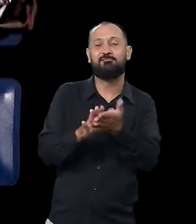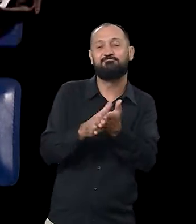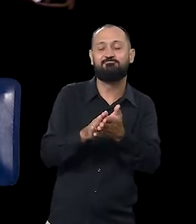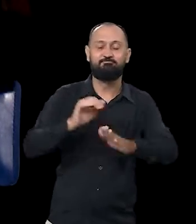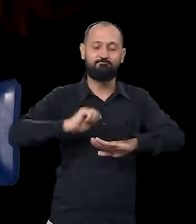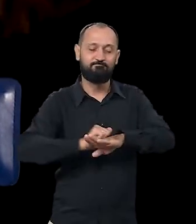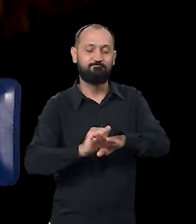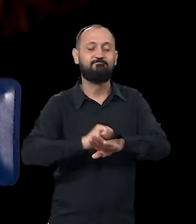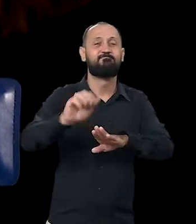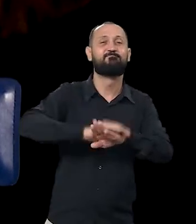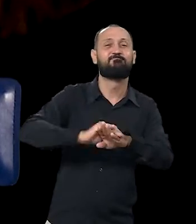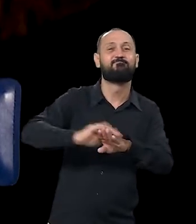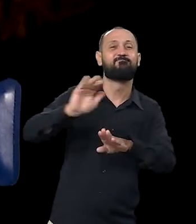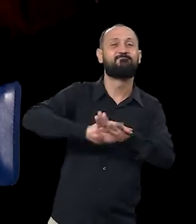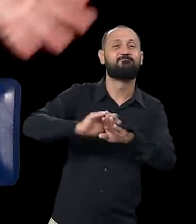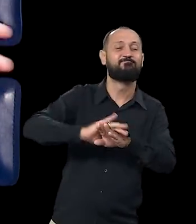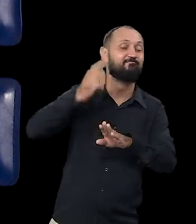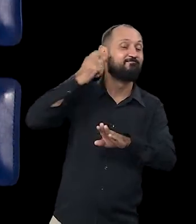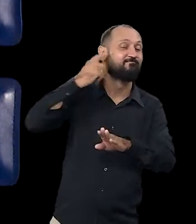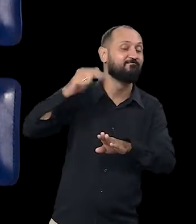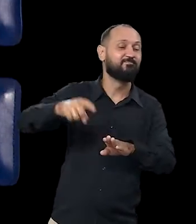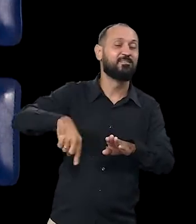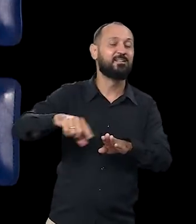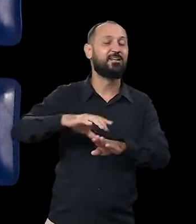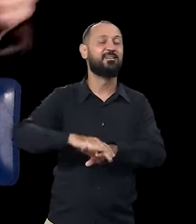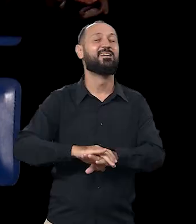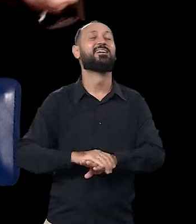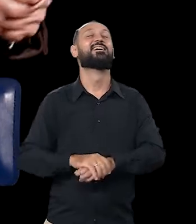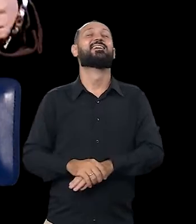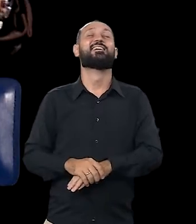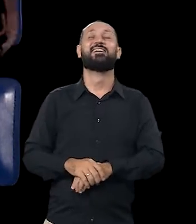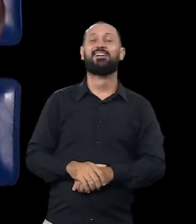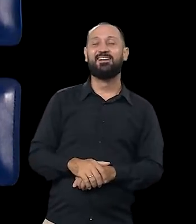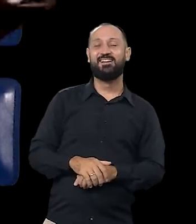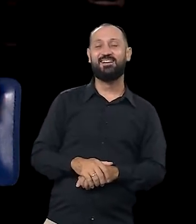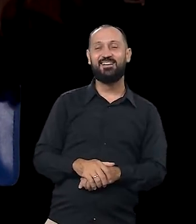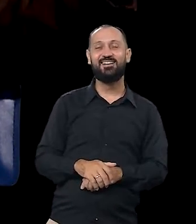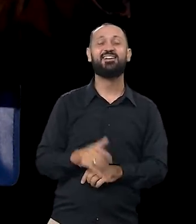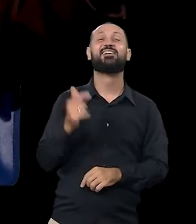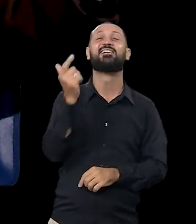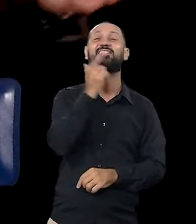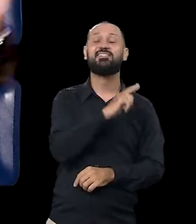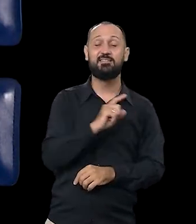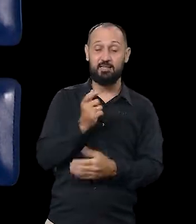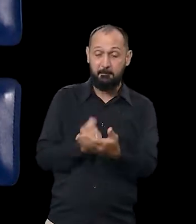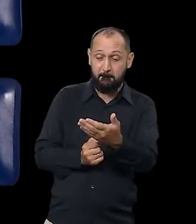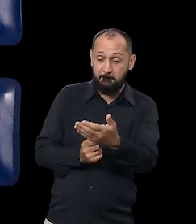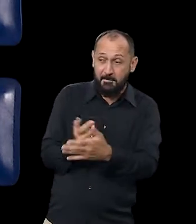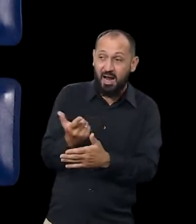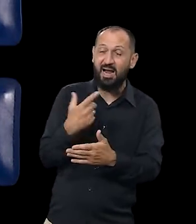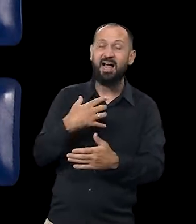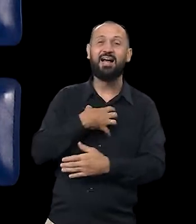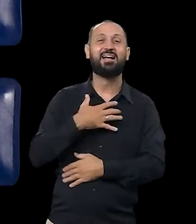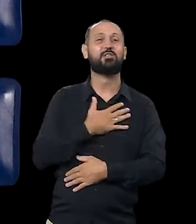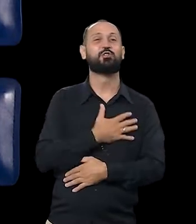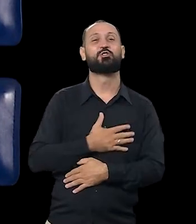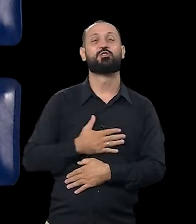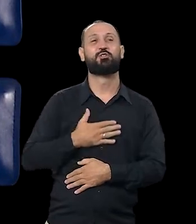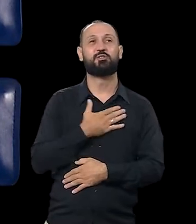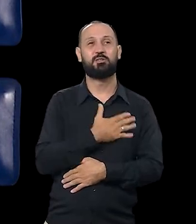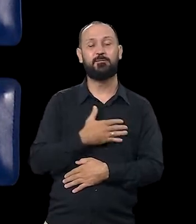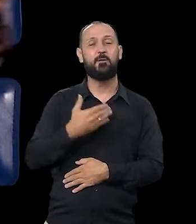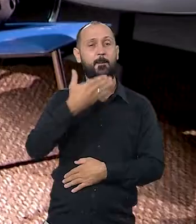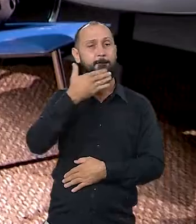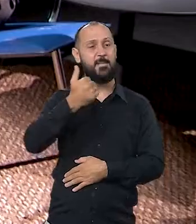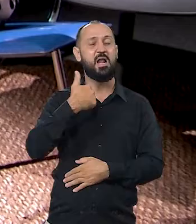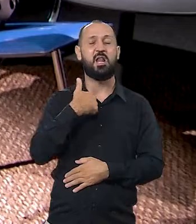que a pessoa que estava tendo o sapato engraxado pudesse, né, pagar aquele serviço com satisfação. Eu dava o meu